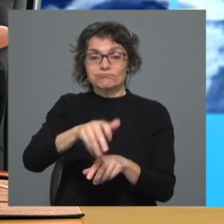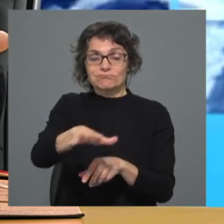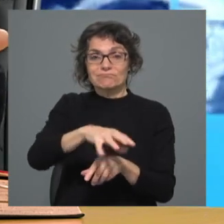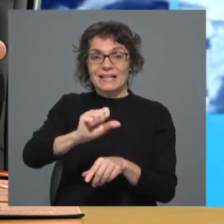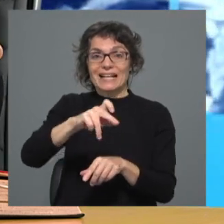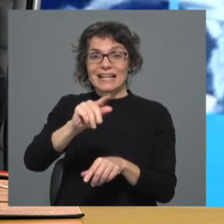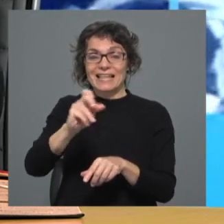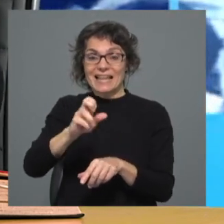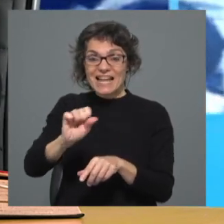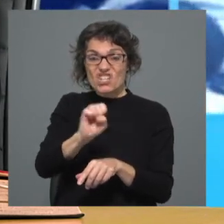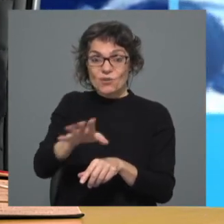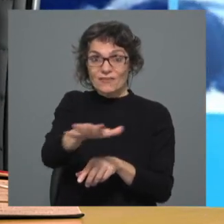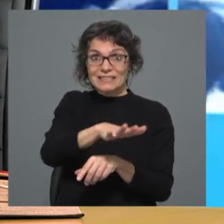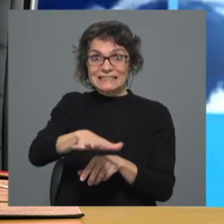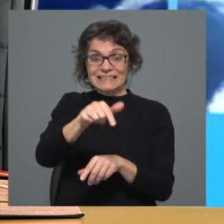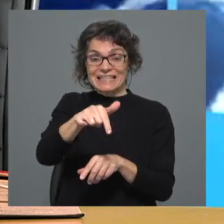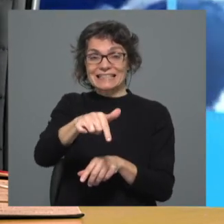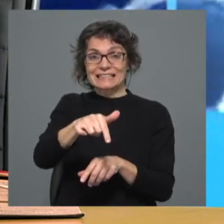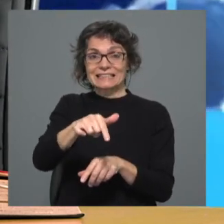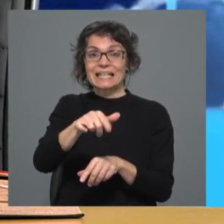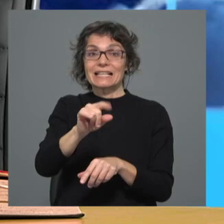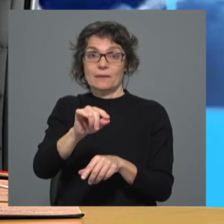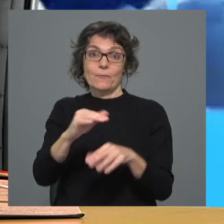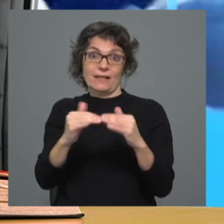espaço geográfico e social,